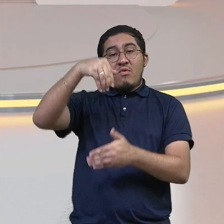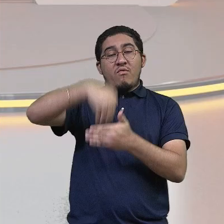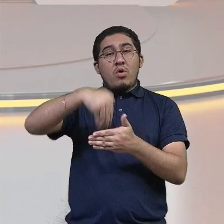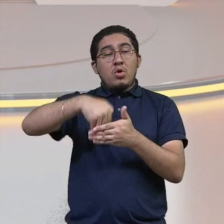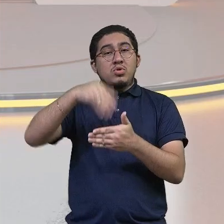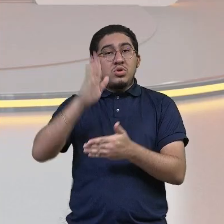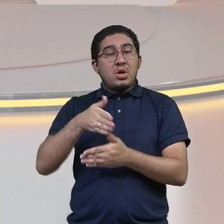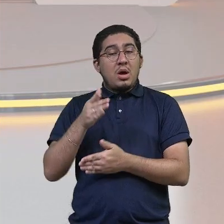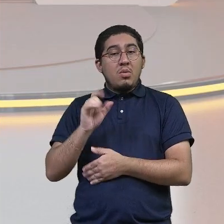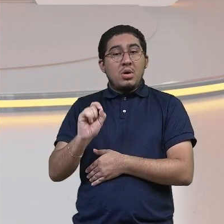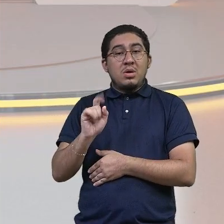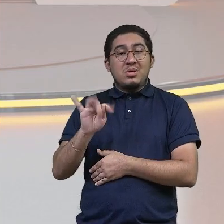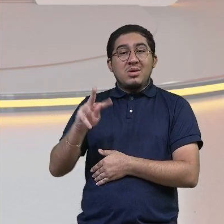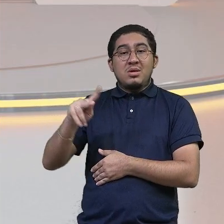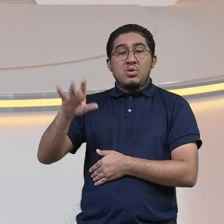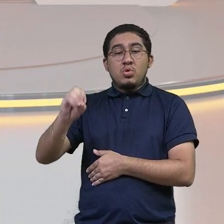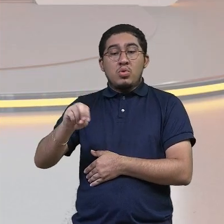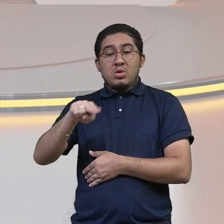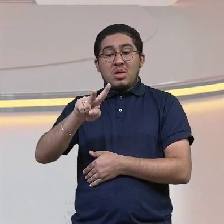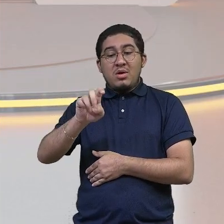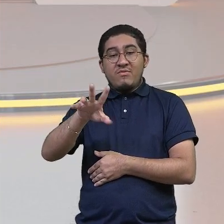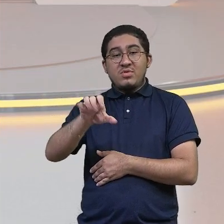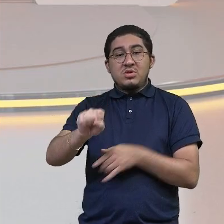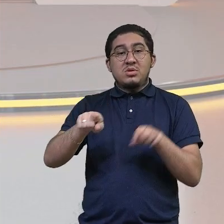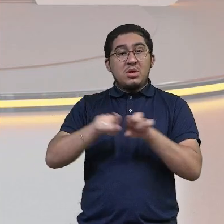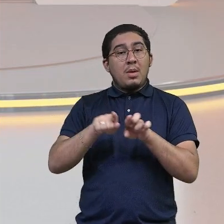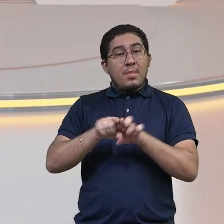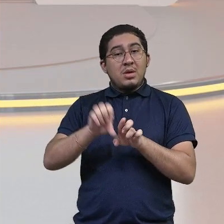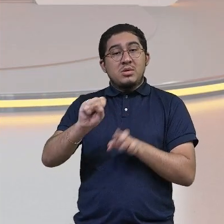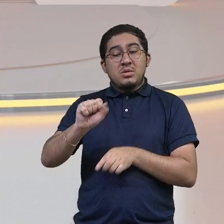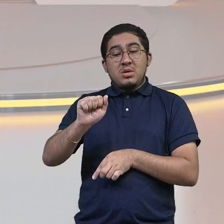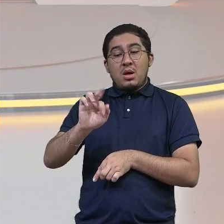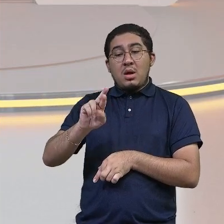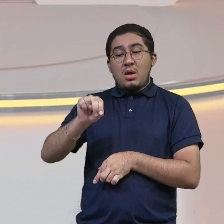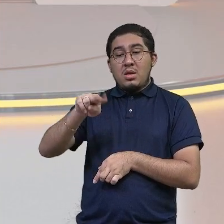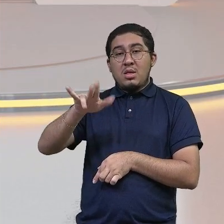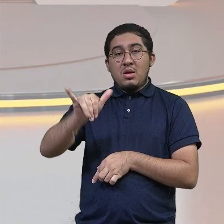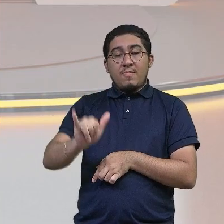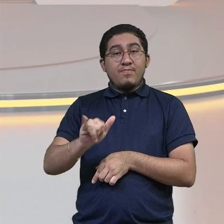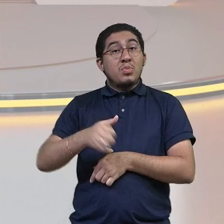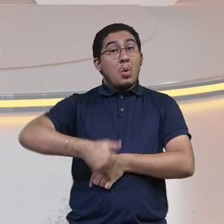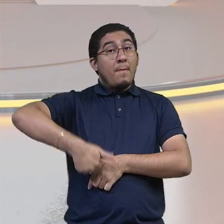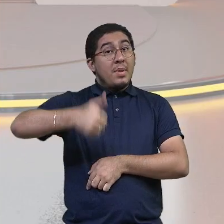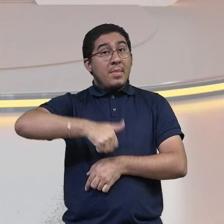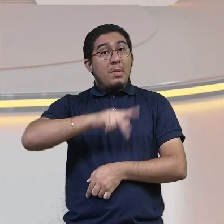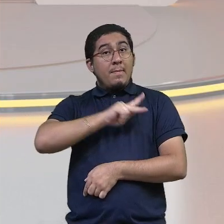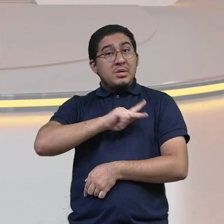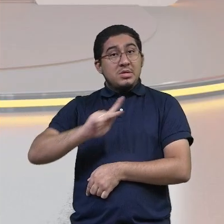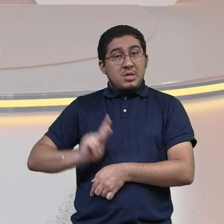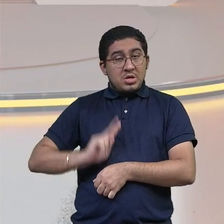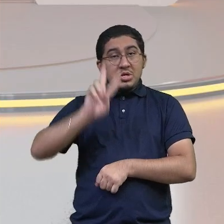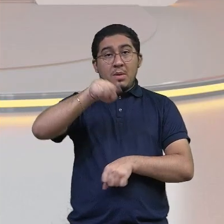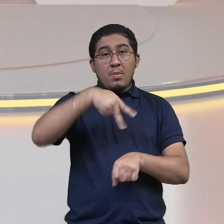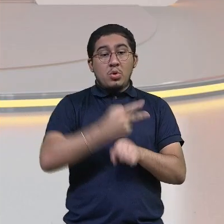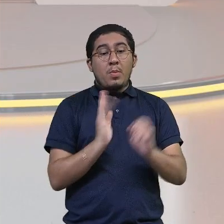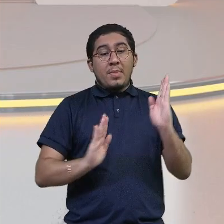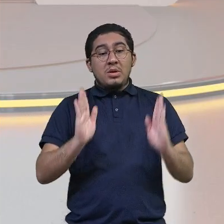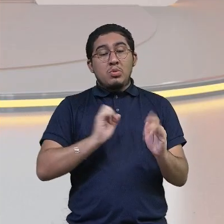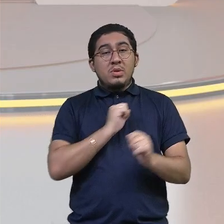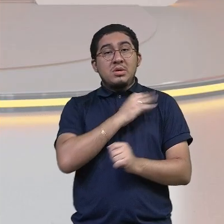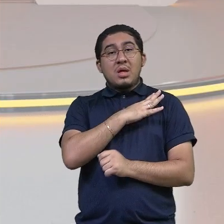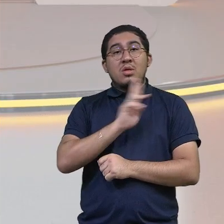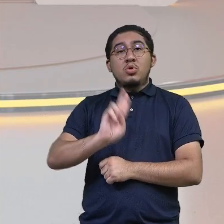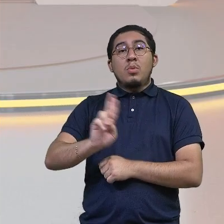Neves e Sarney. Então, ó, o primeiro presidente civil após a ditadura militar foi